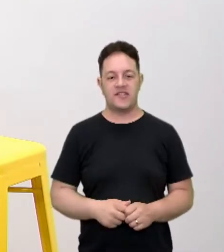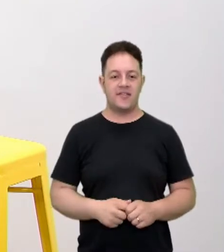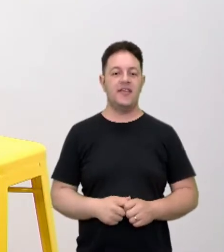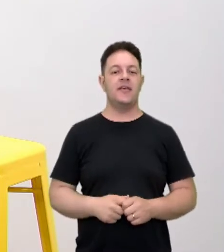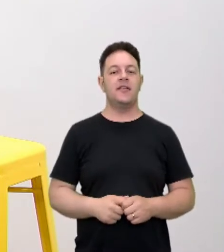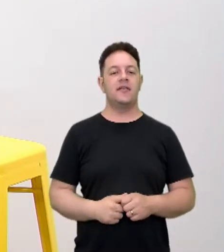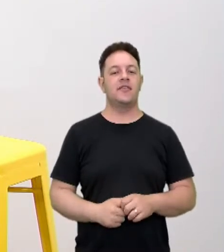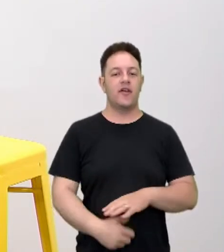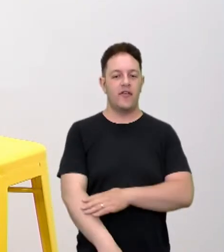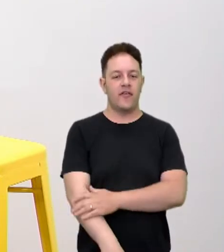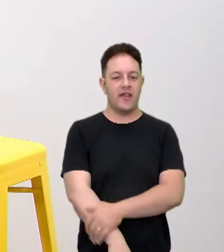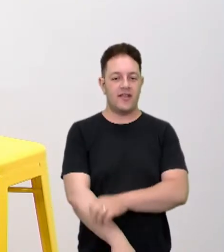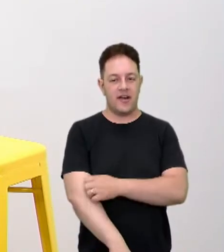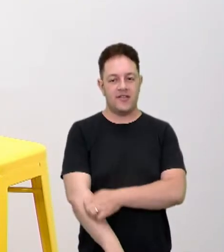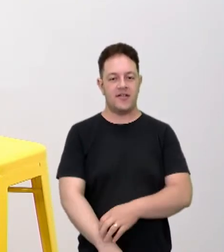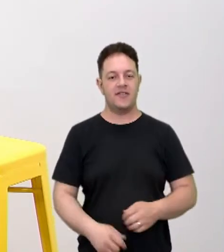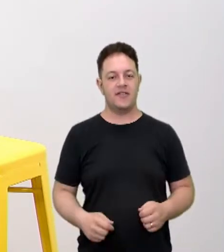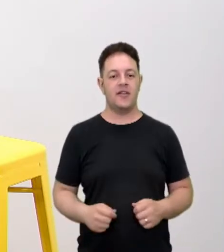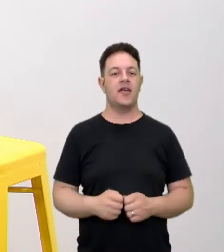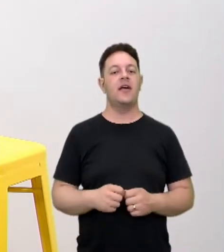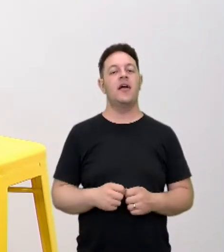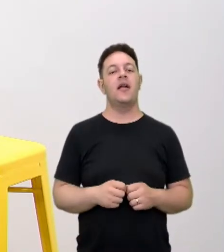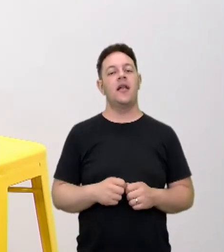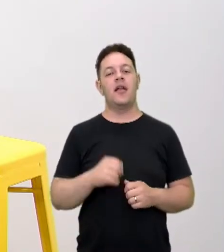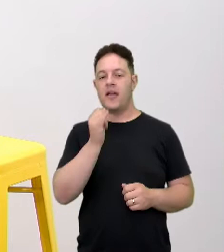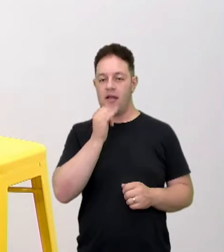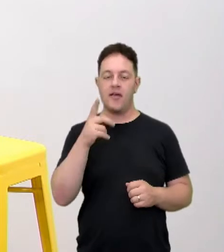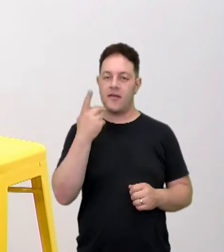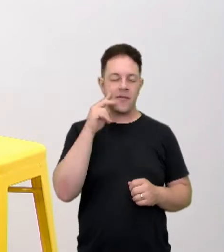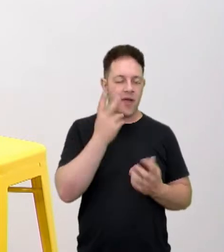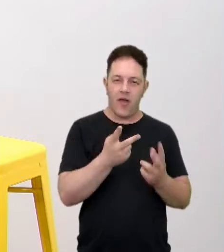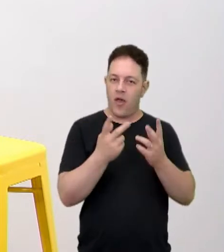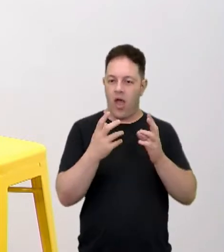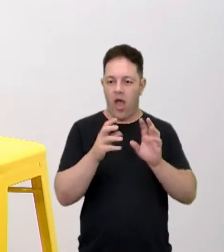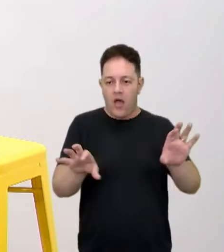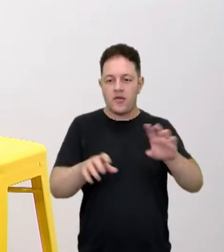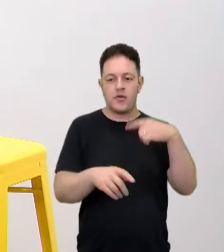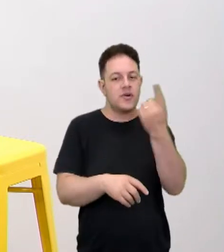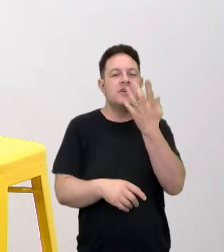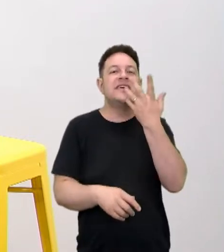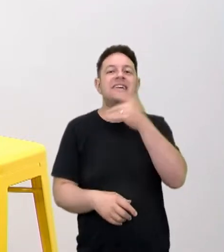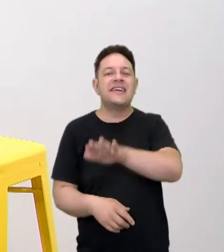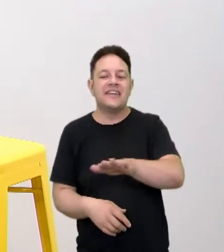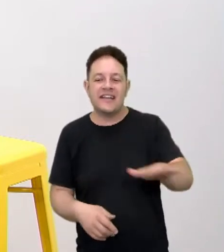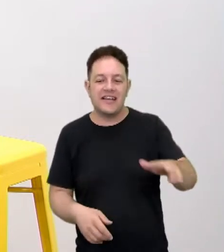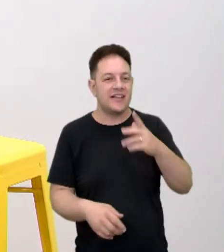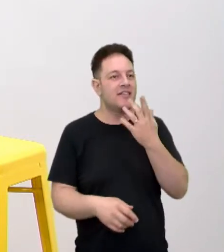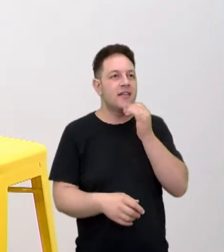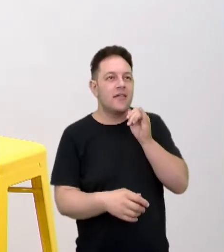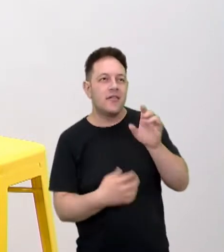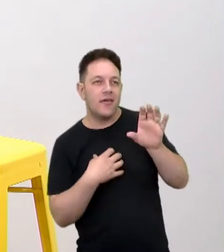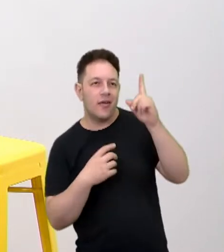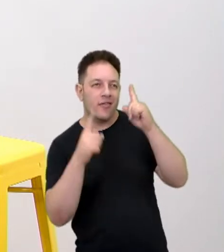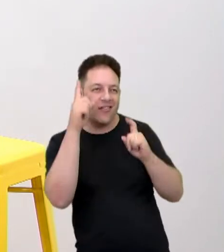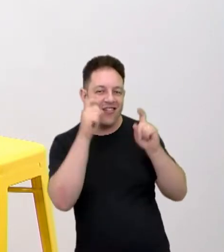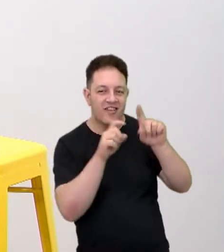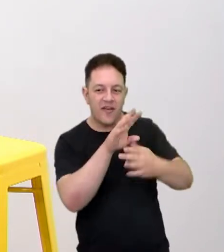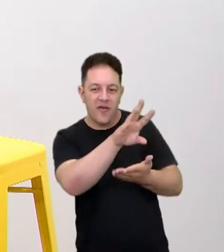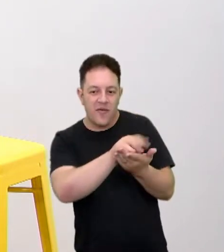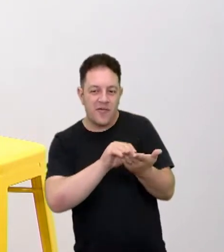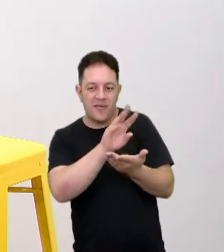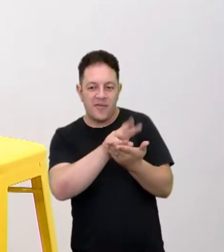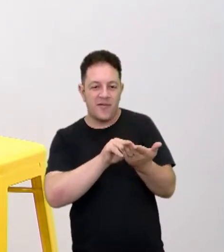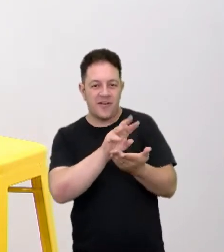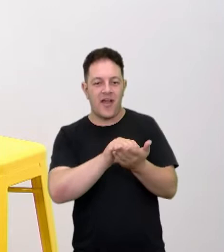vai imitando essas condutas. Tanto que é muito comum a gente ver crianças que imitam muito as pessoas, os trejeitos, né, de pessoas